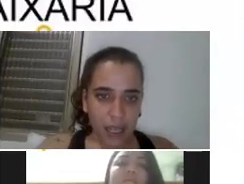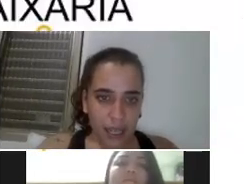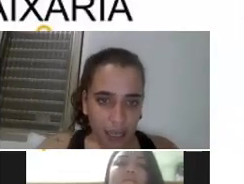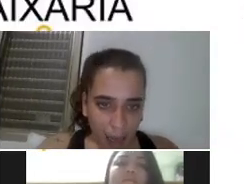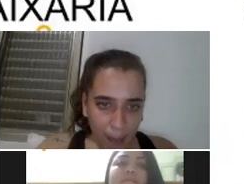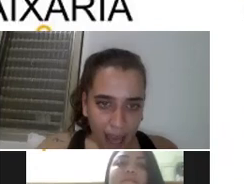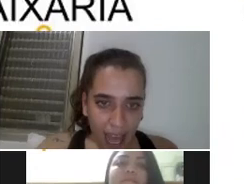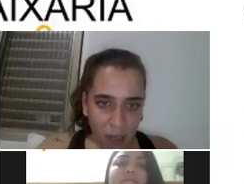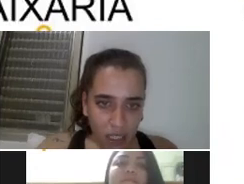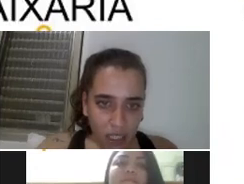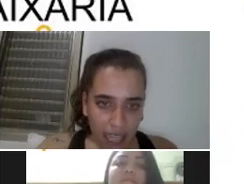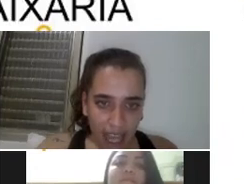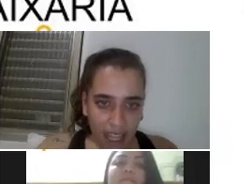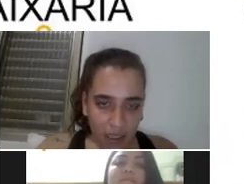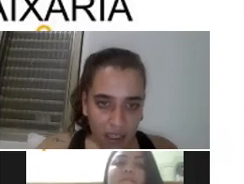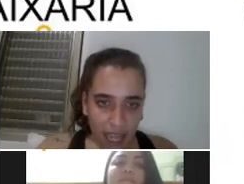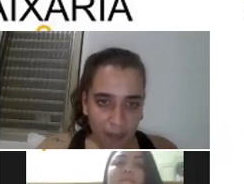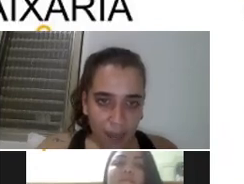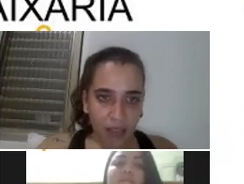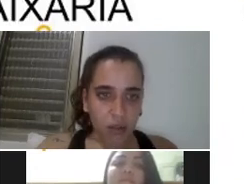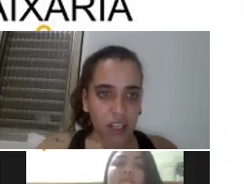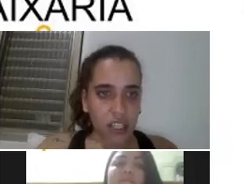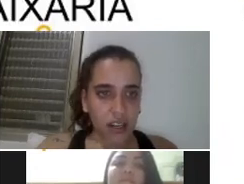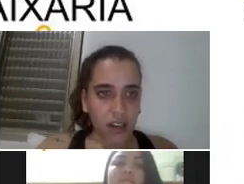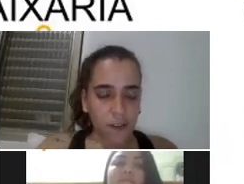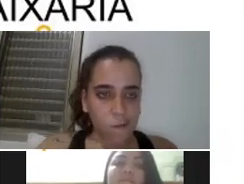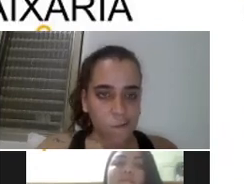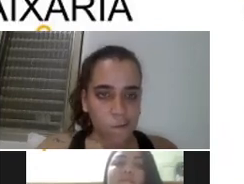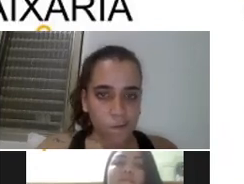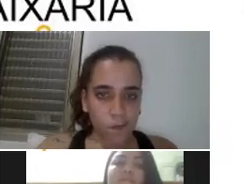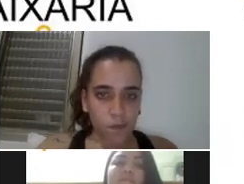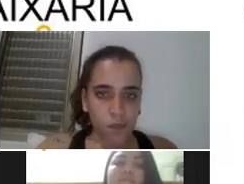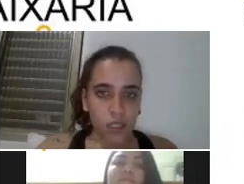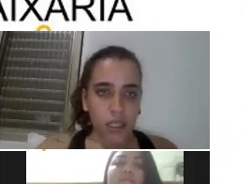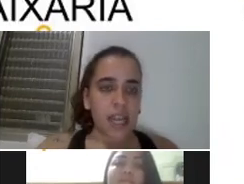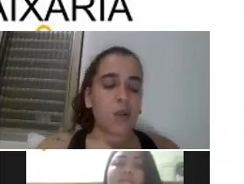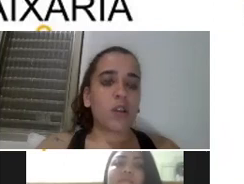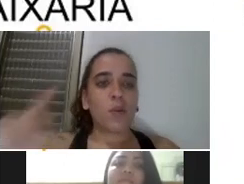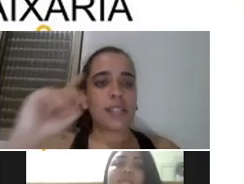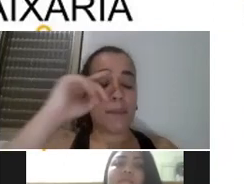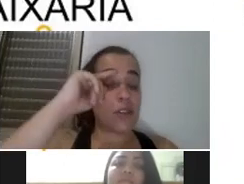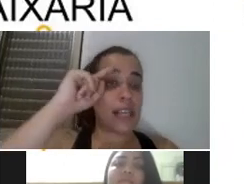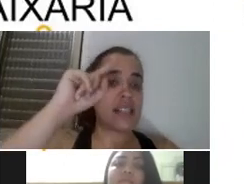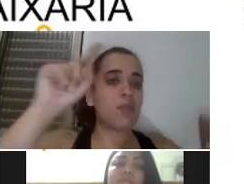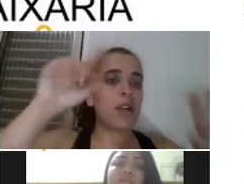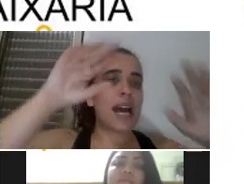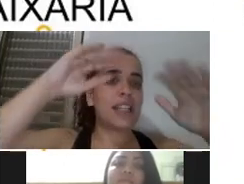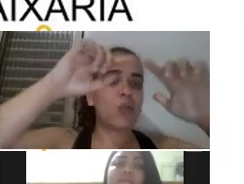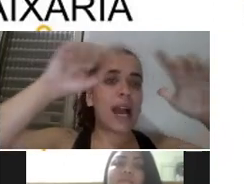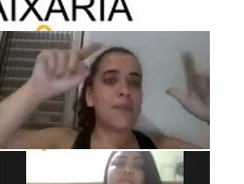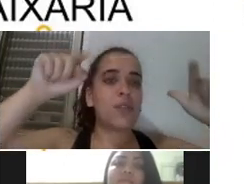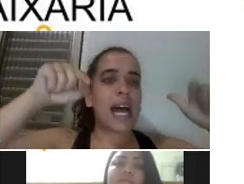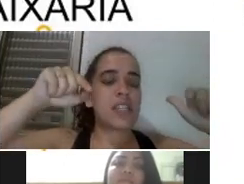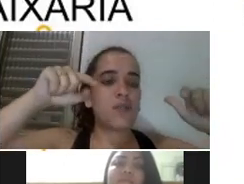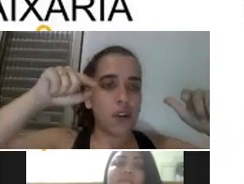pilar amarrado aqui na malha do radier? Uhum. Quando eu mostrei para vocês lá no CAD